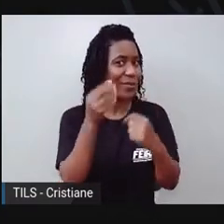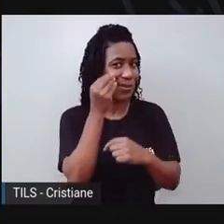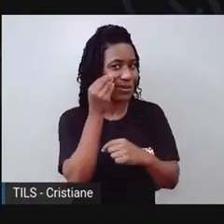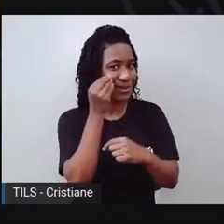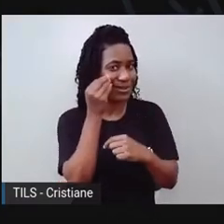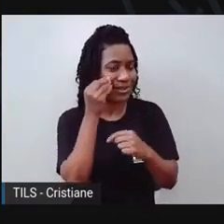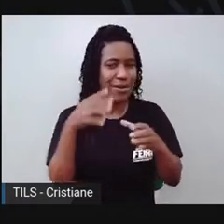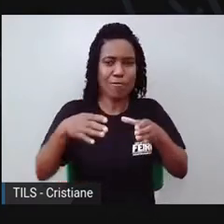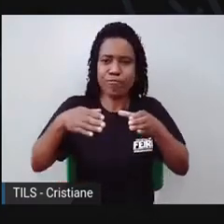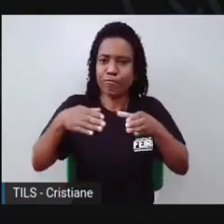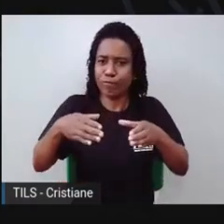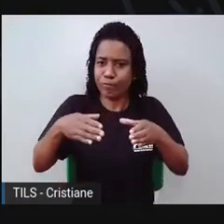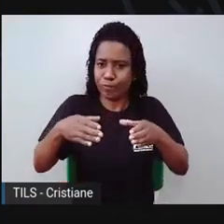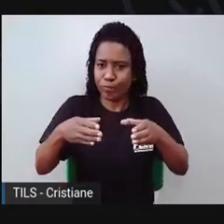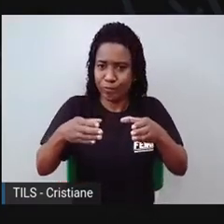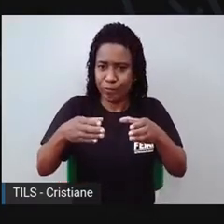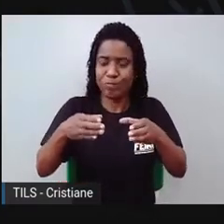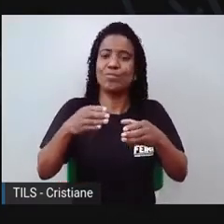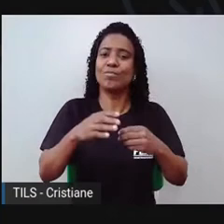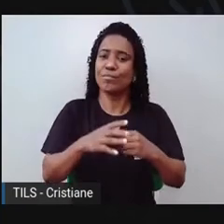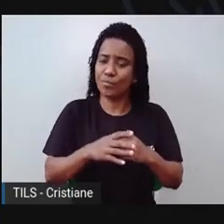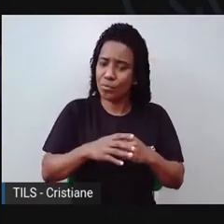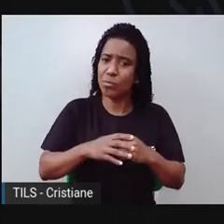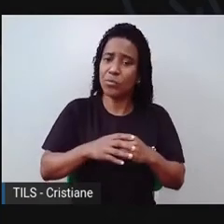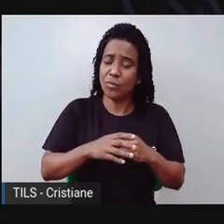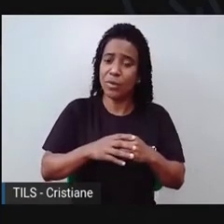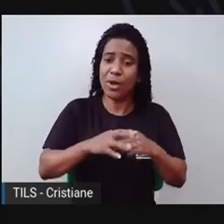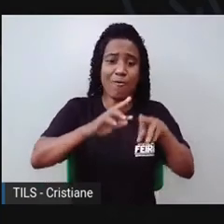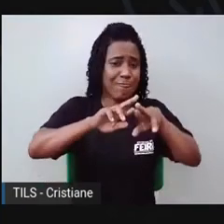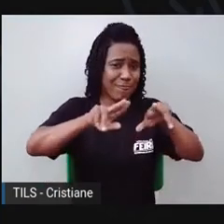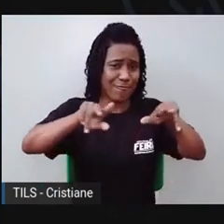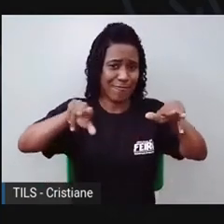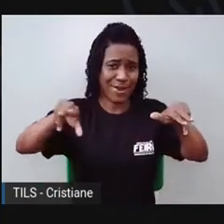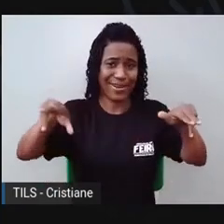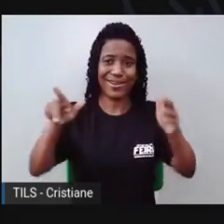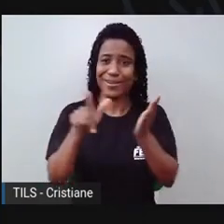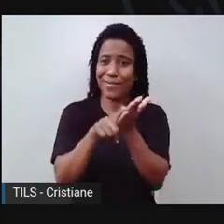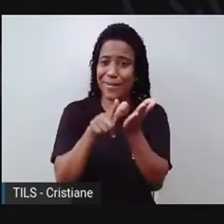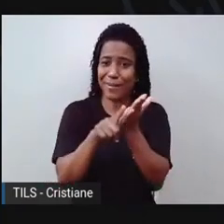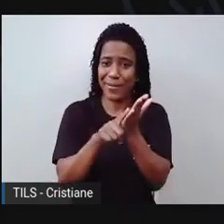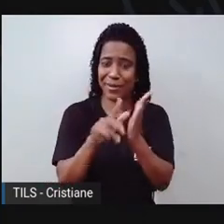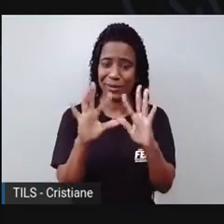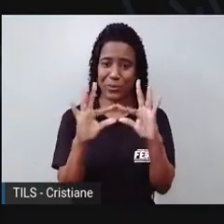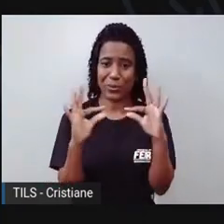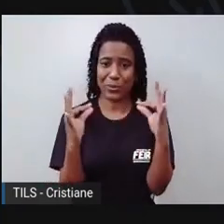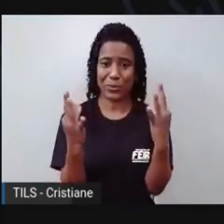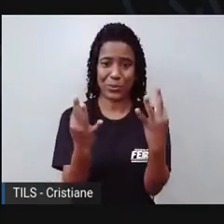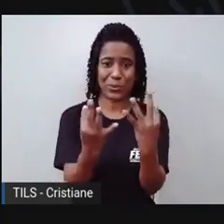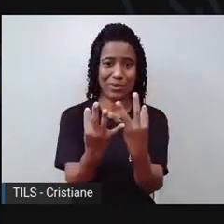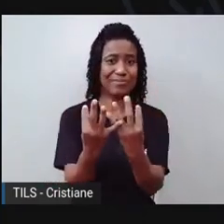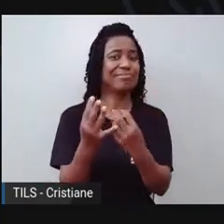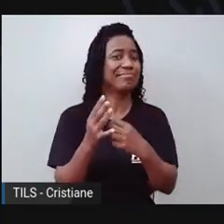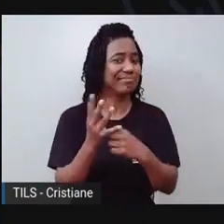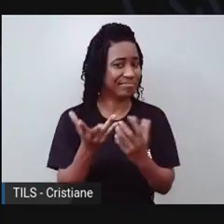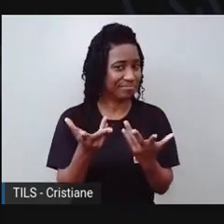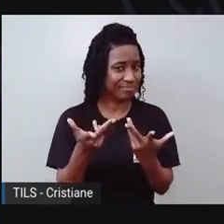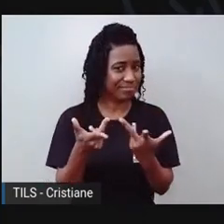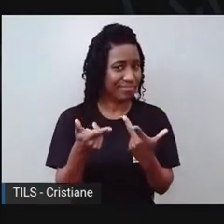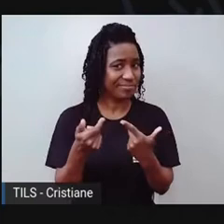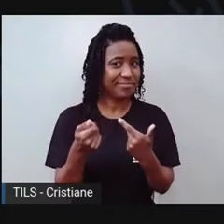vocês. E faziam essas panelinhas, faziam um monte de coisa com esse papel. Aí,